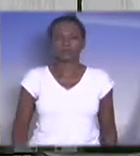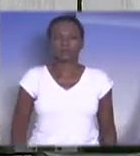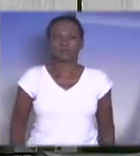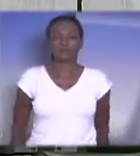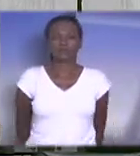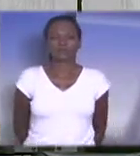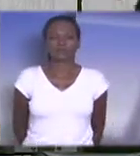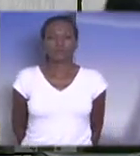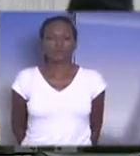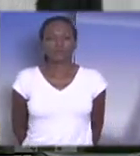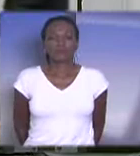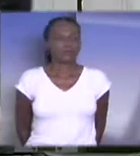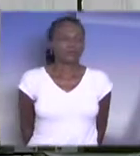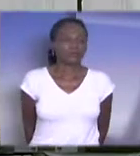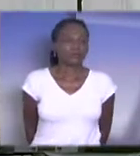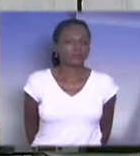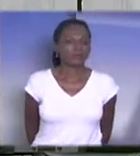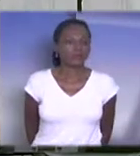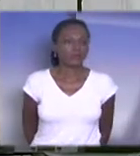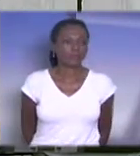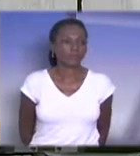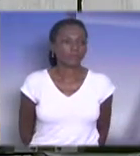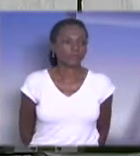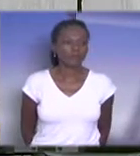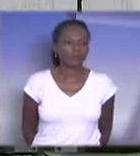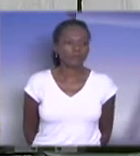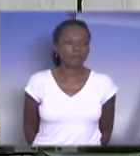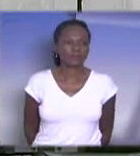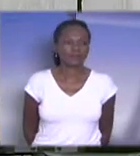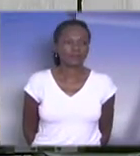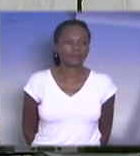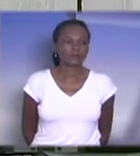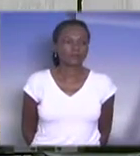Vou falar da senhora. Vou falar mal da senhora.